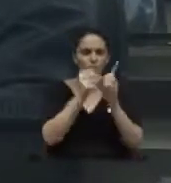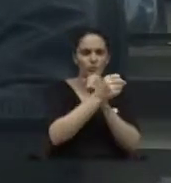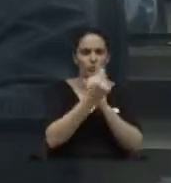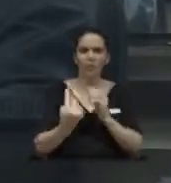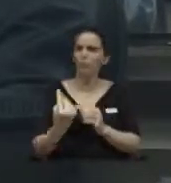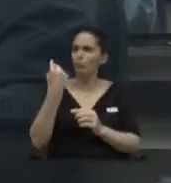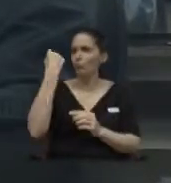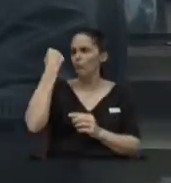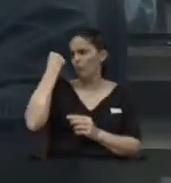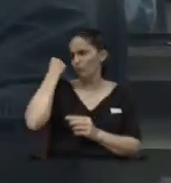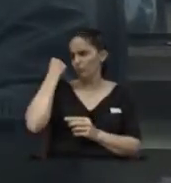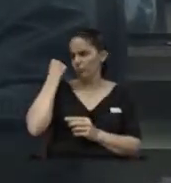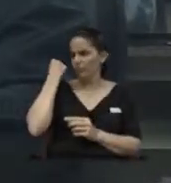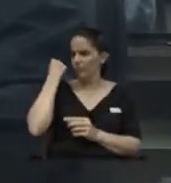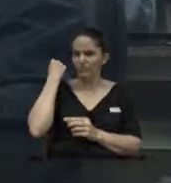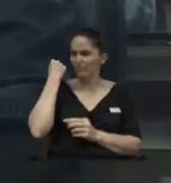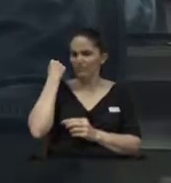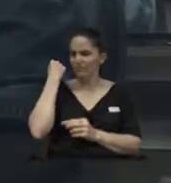olha só,